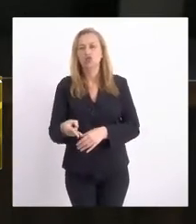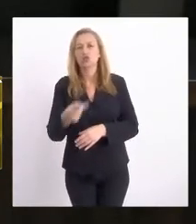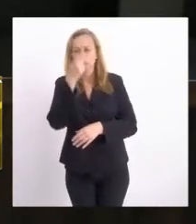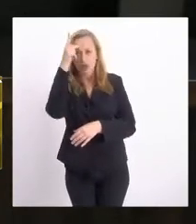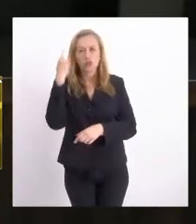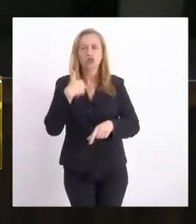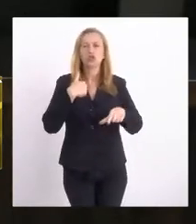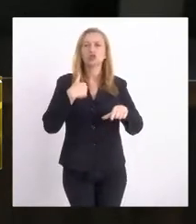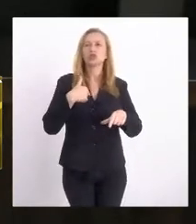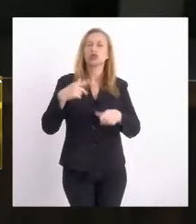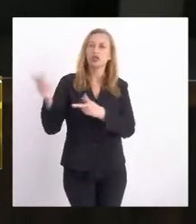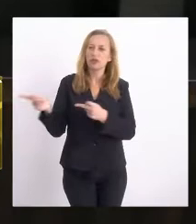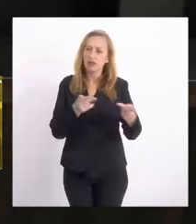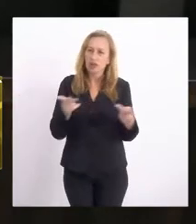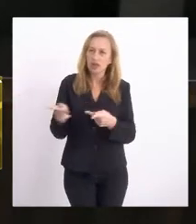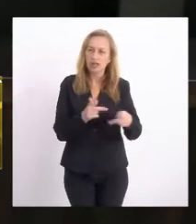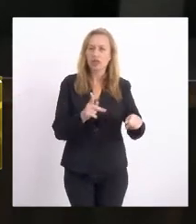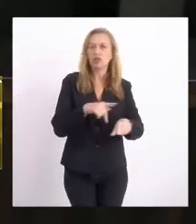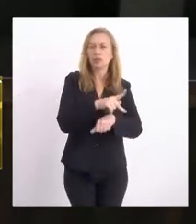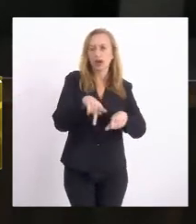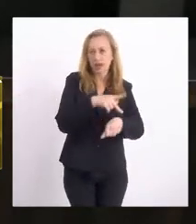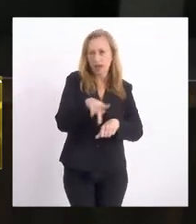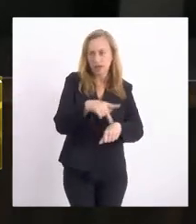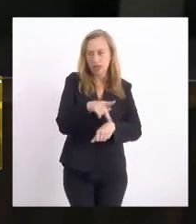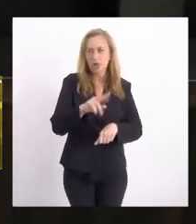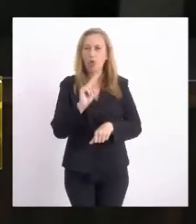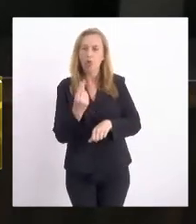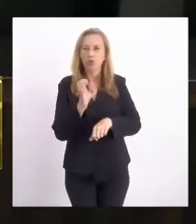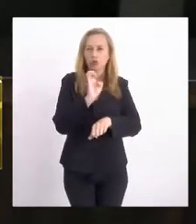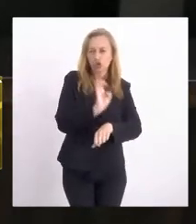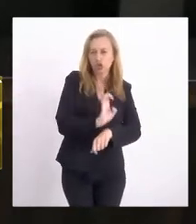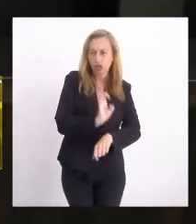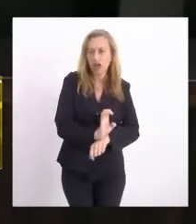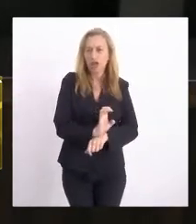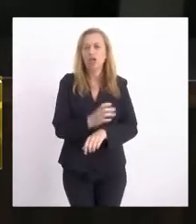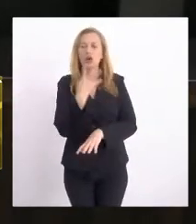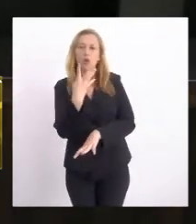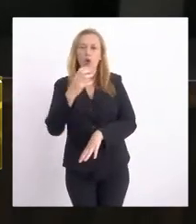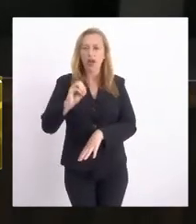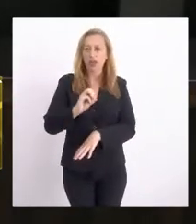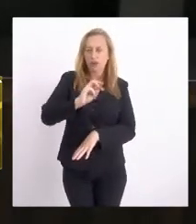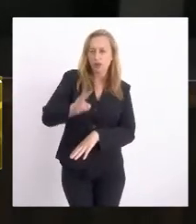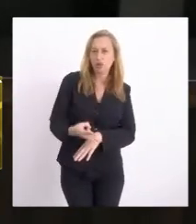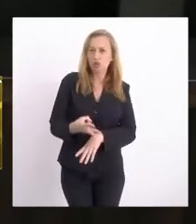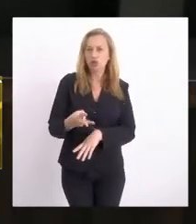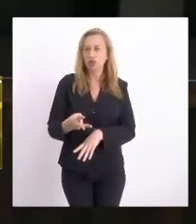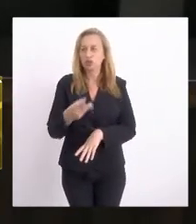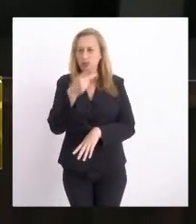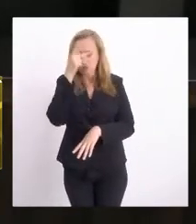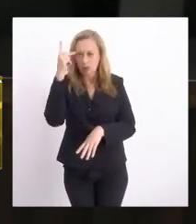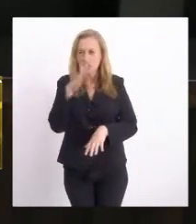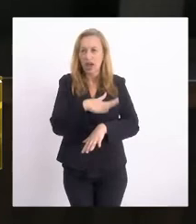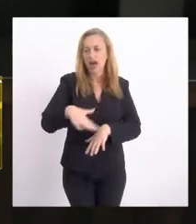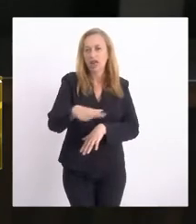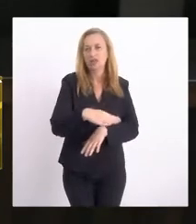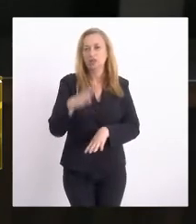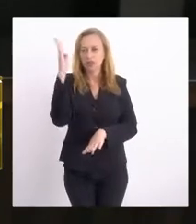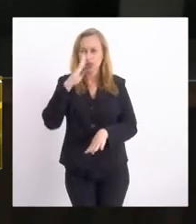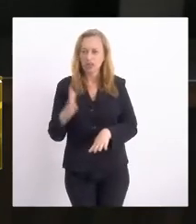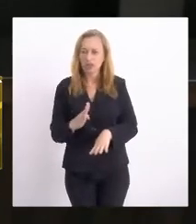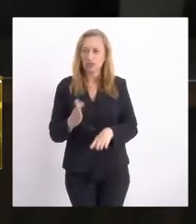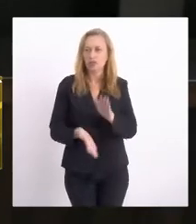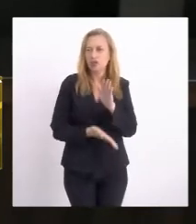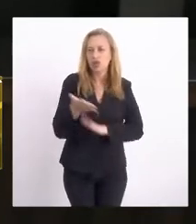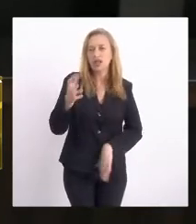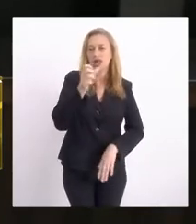a inserção de mais de 40 milhões de brasileiros no mercado de viagens atualmente são